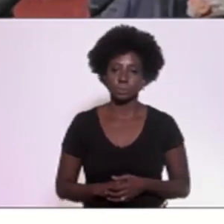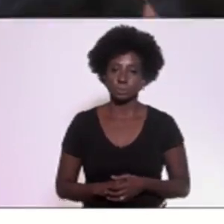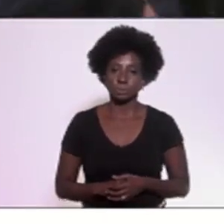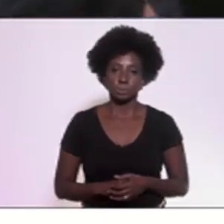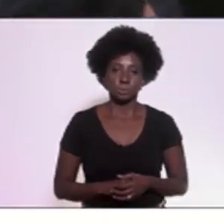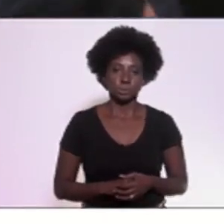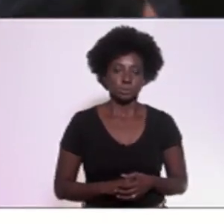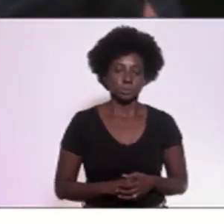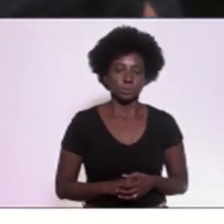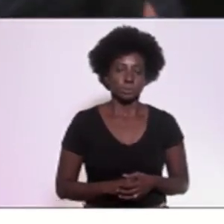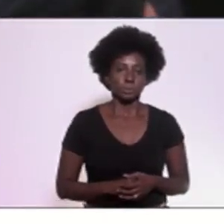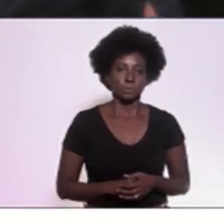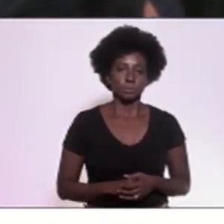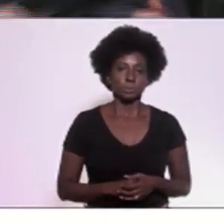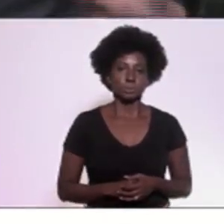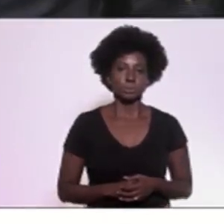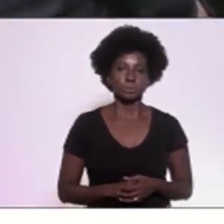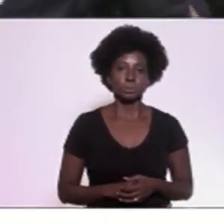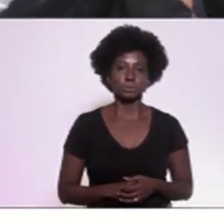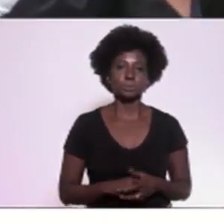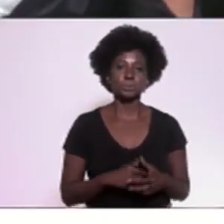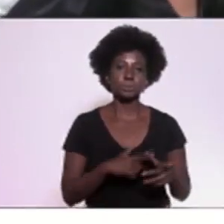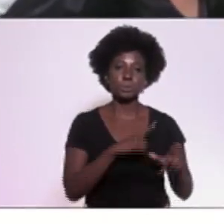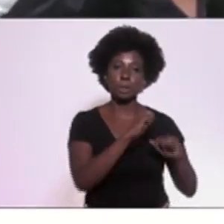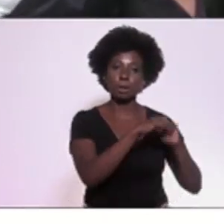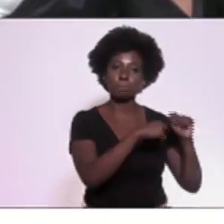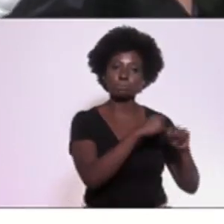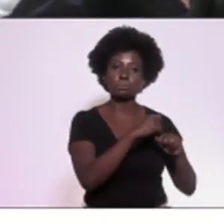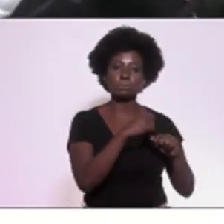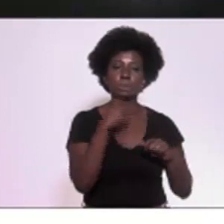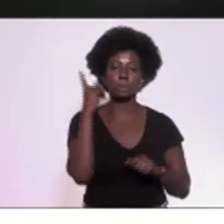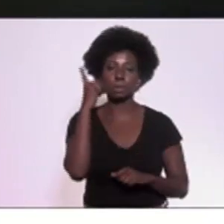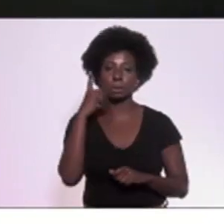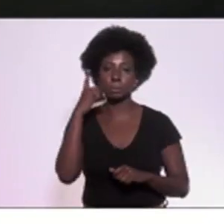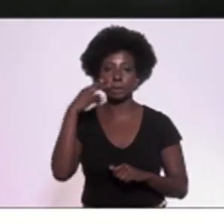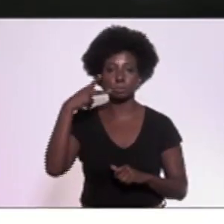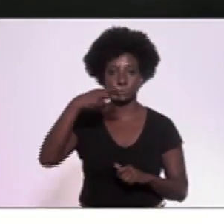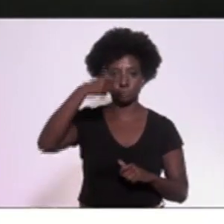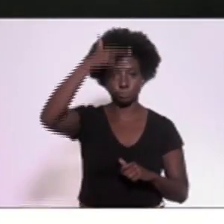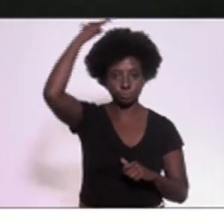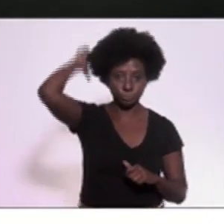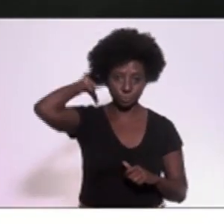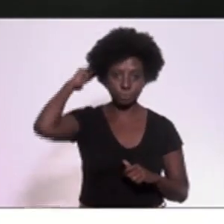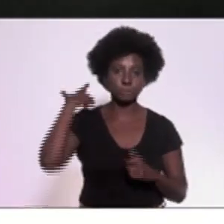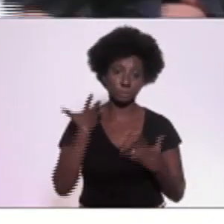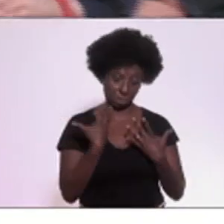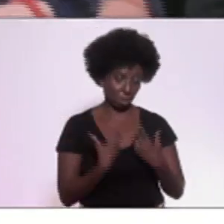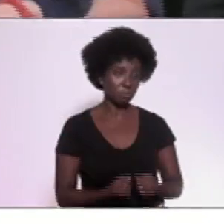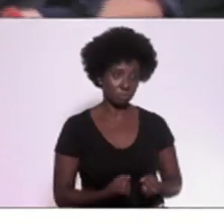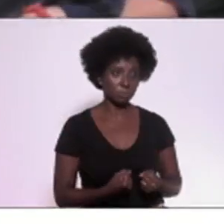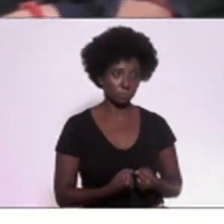Pela Comissão de Orçamento, deputado Luiz Paulo. No mérito, favorável, senhor presidente.